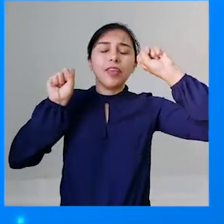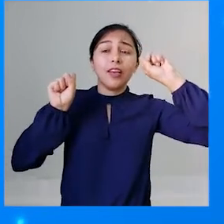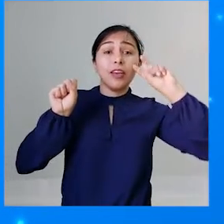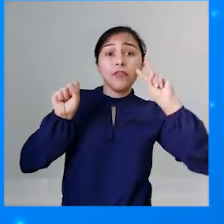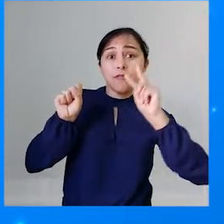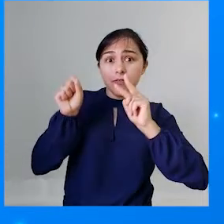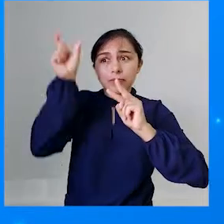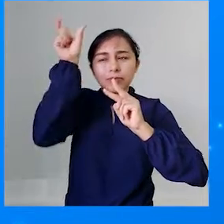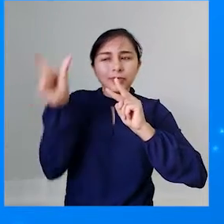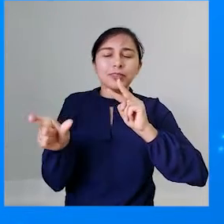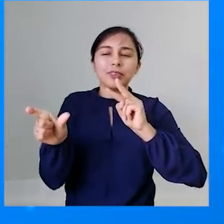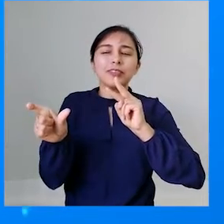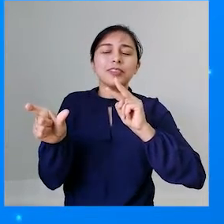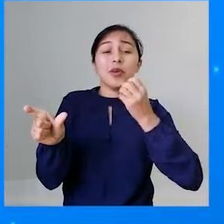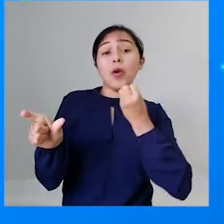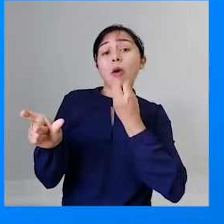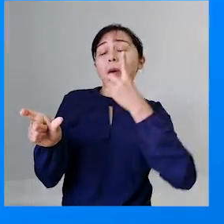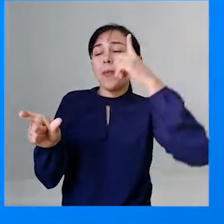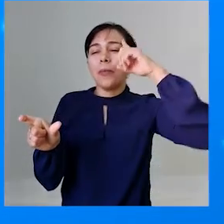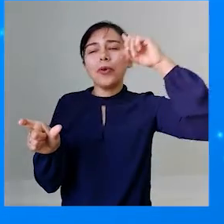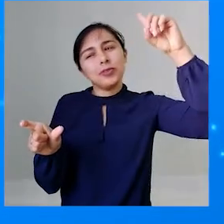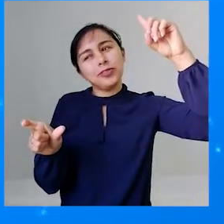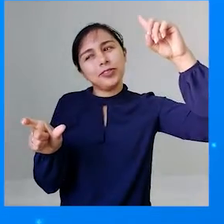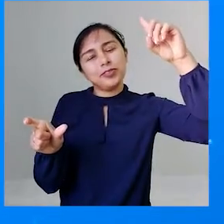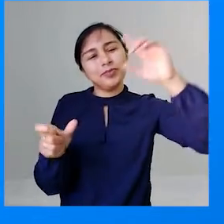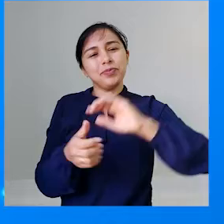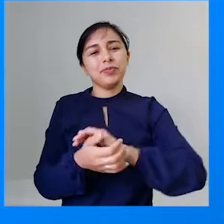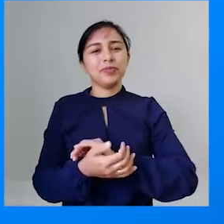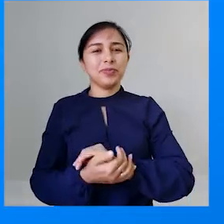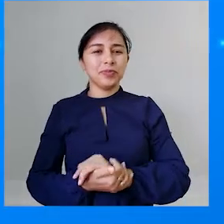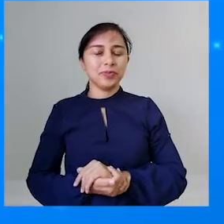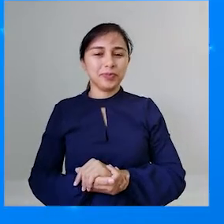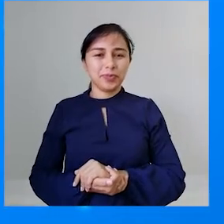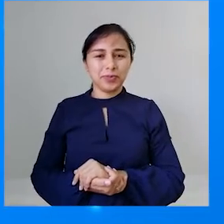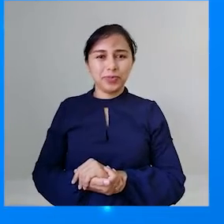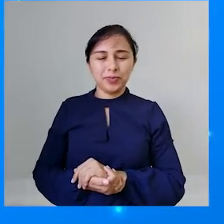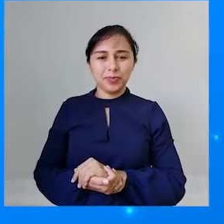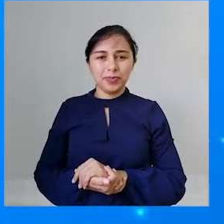manhã cumprimentamos as pessoas com um bom dia